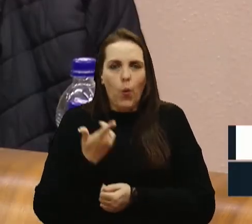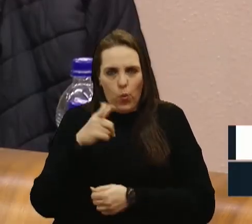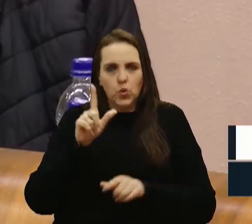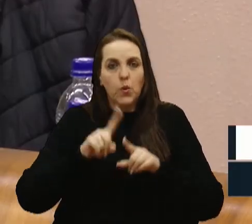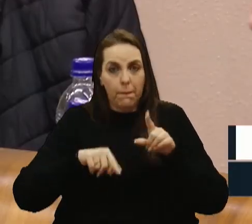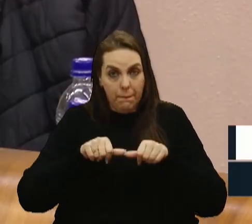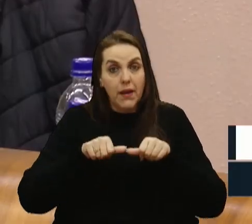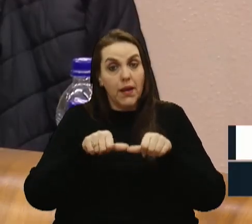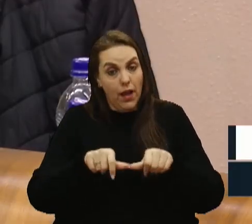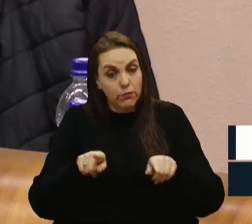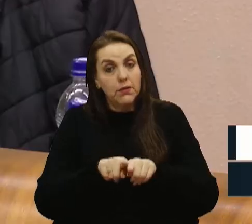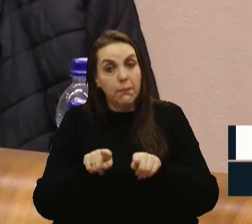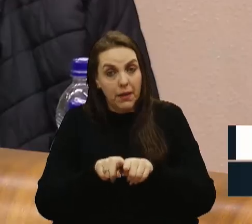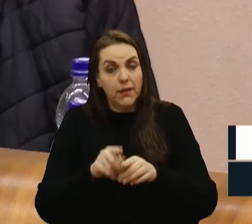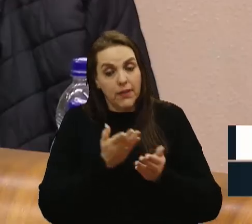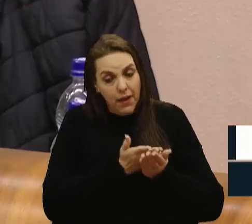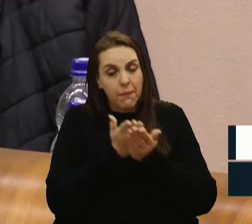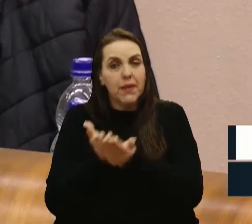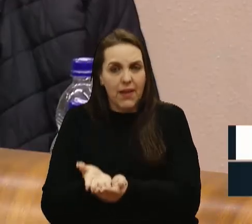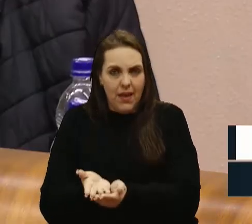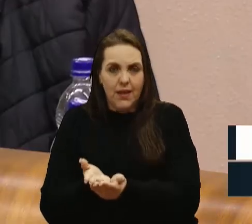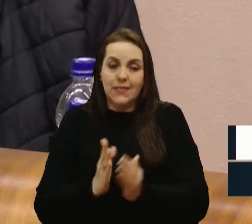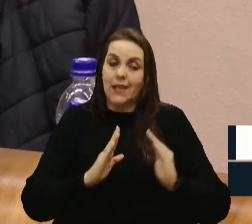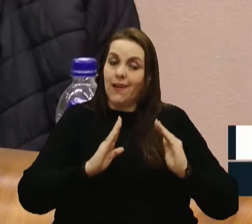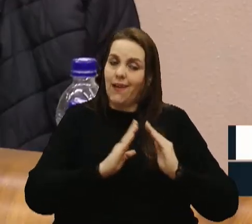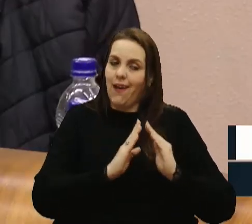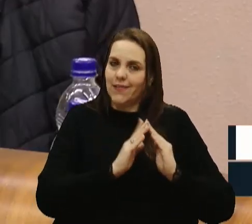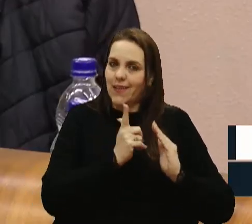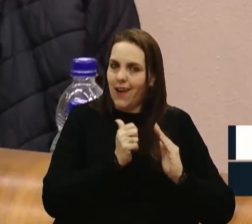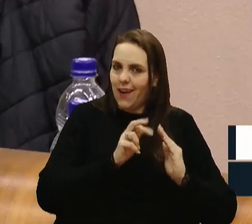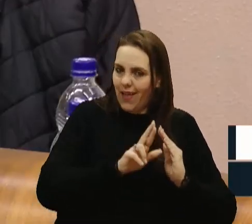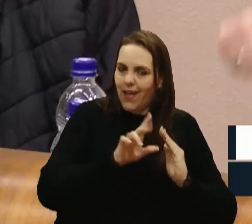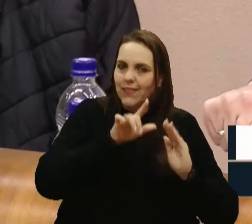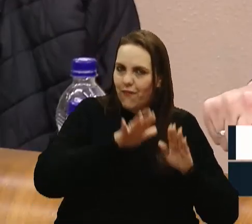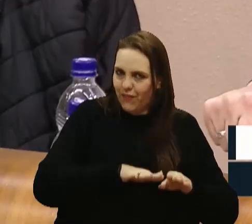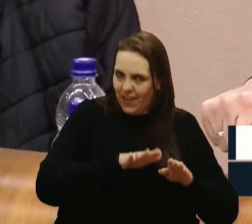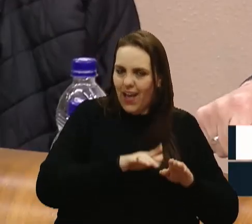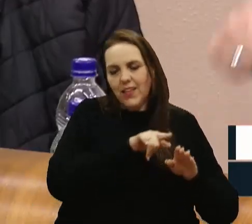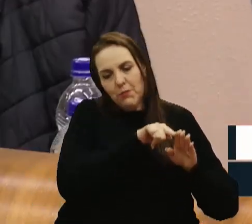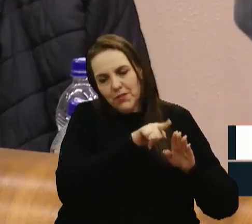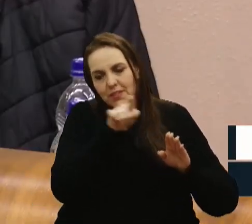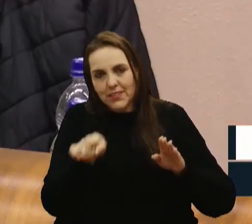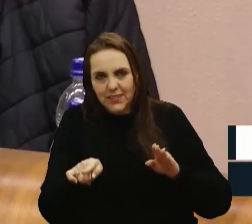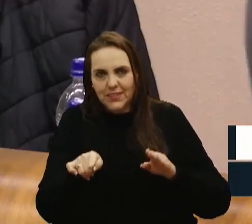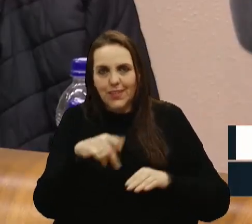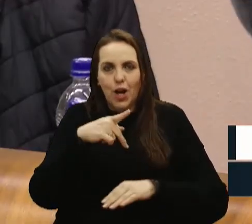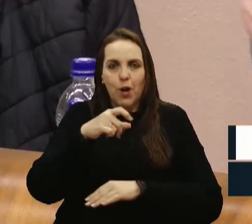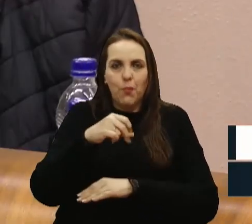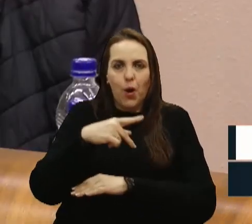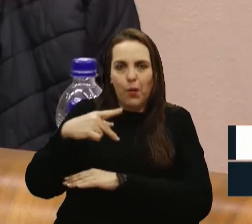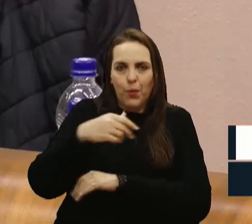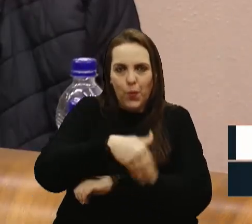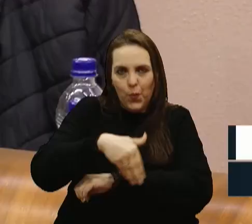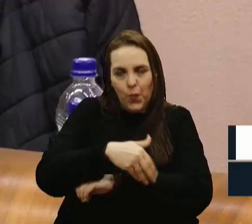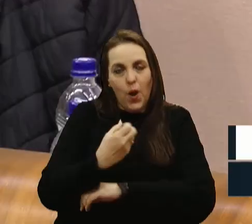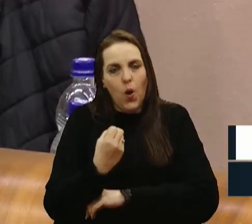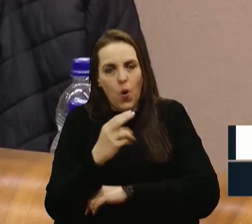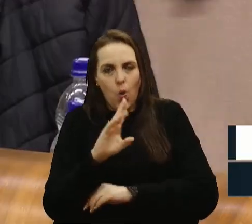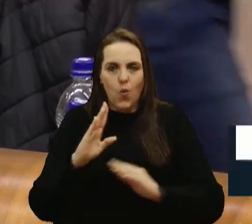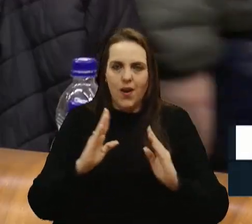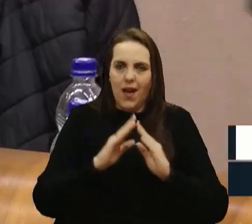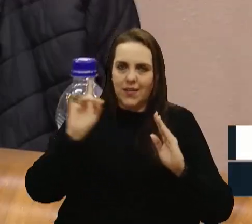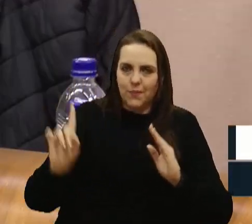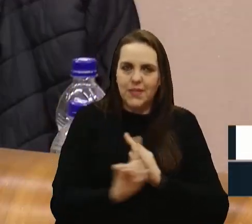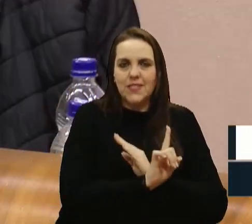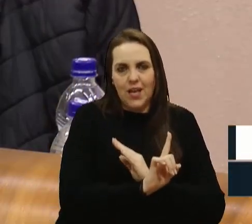também, de encaminhar quando eles estão numa casa de passagem. Então eles têm também que ir no Pop Rua ou na casa de passagem para serem encaminhados. É